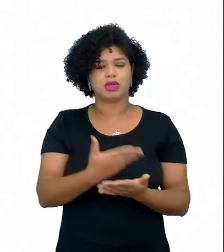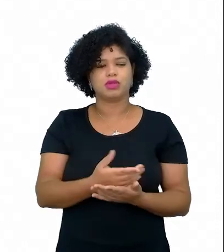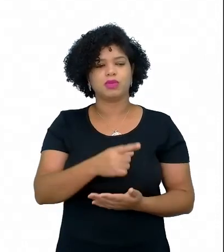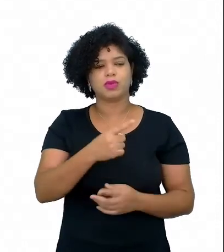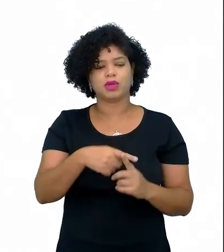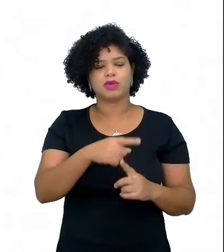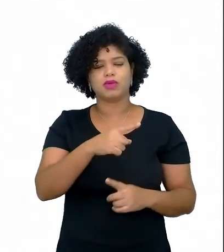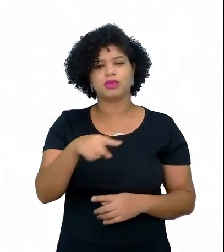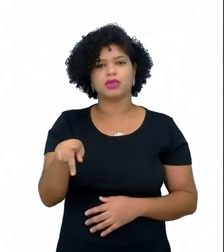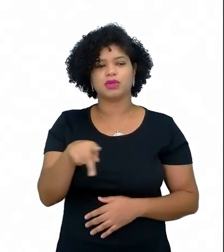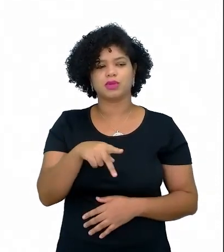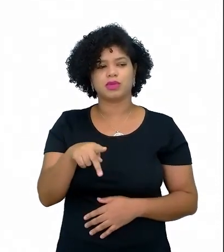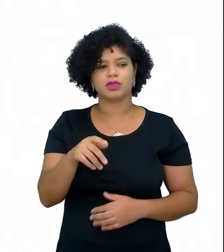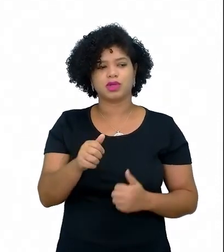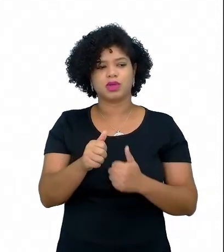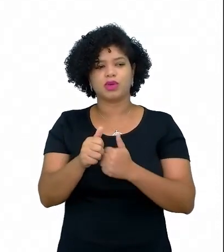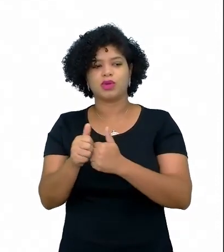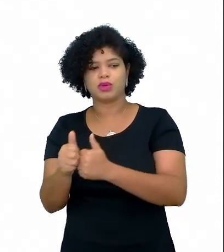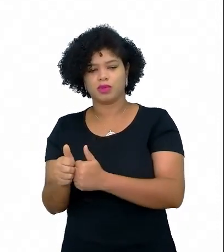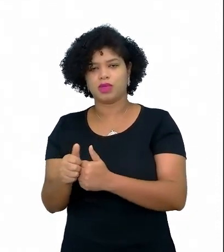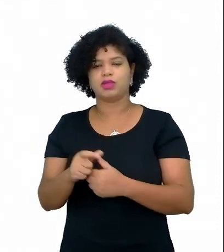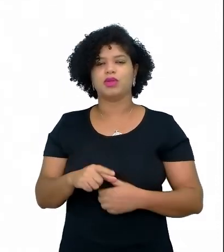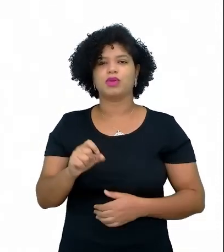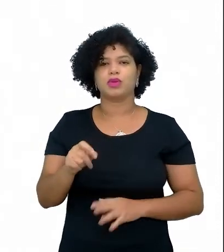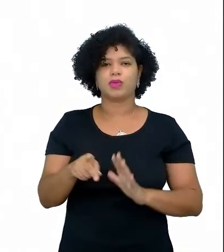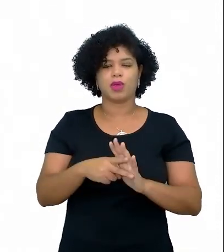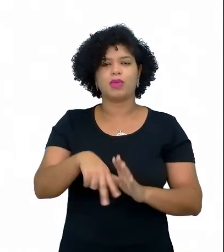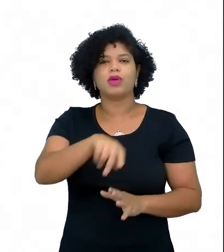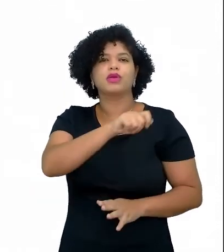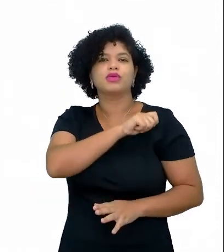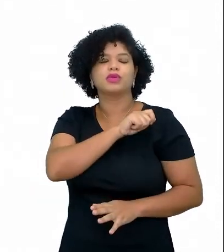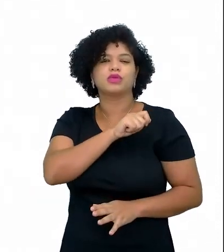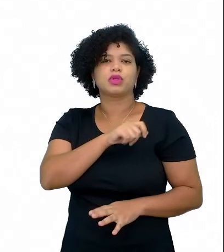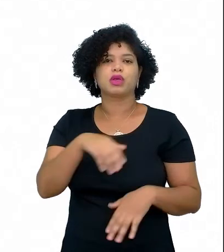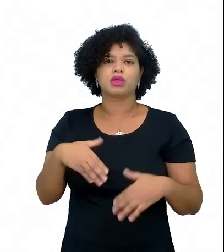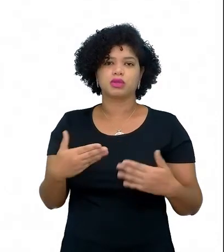O rendimento, o desenvolvimento desse aluno. E aí, por final, nós